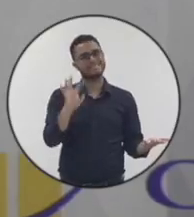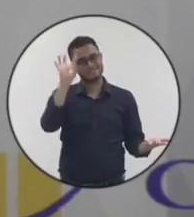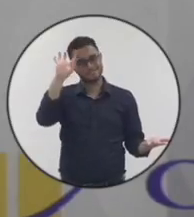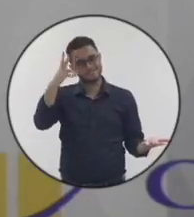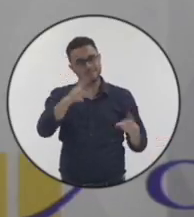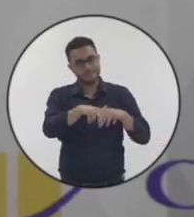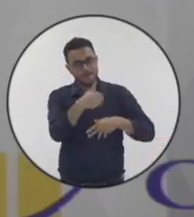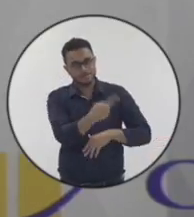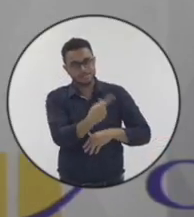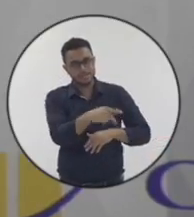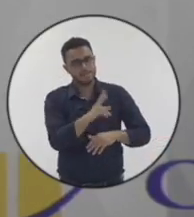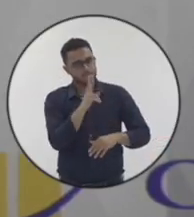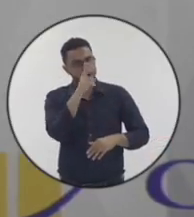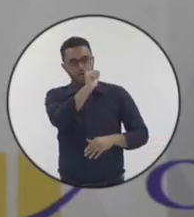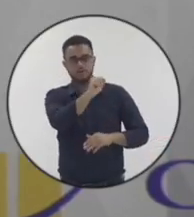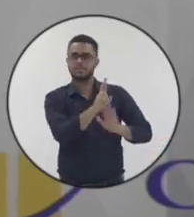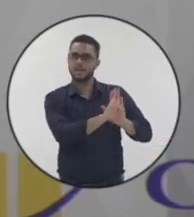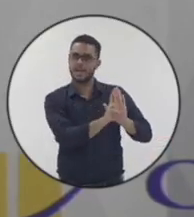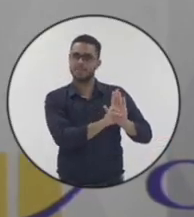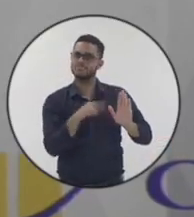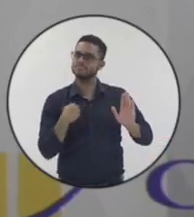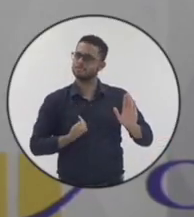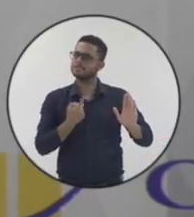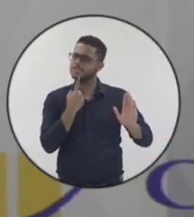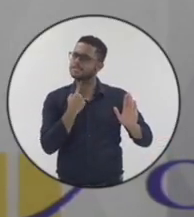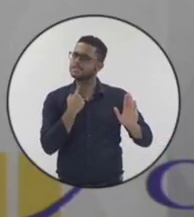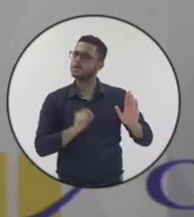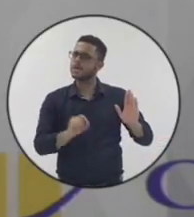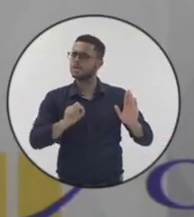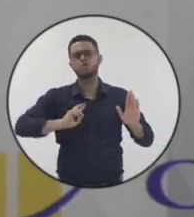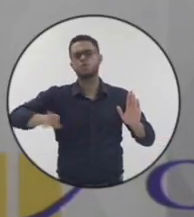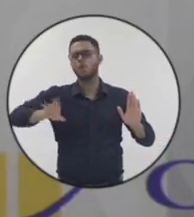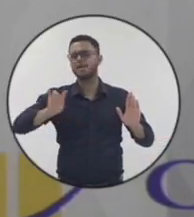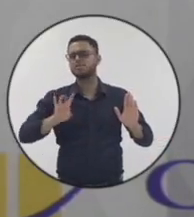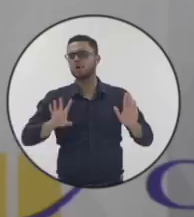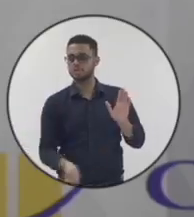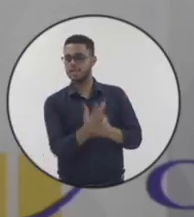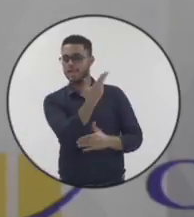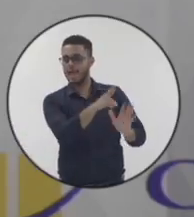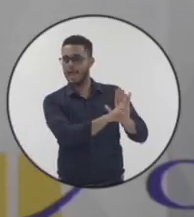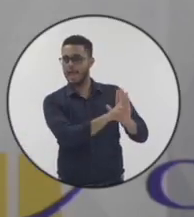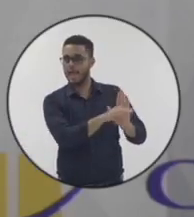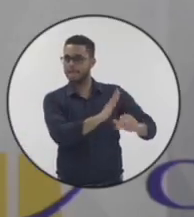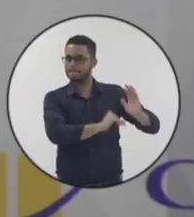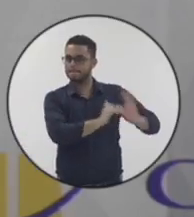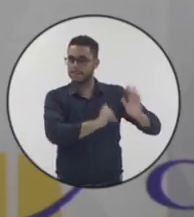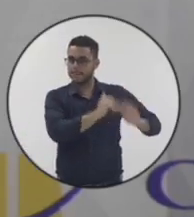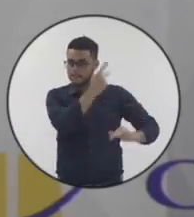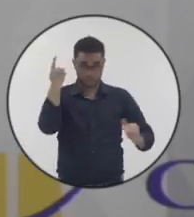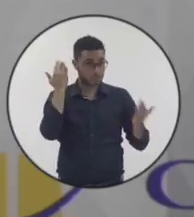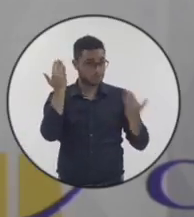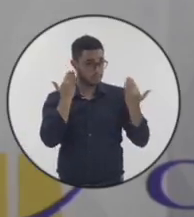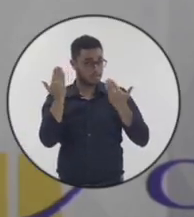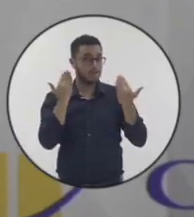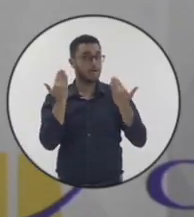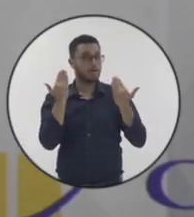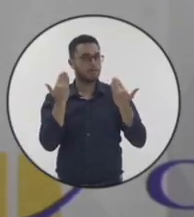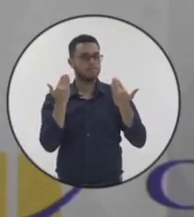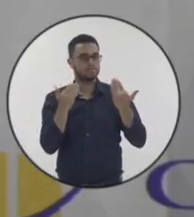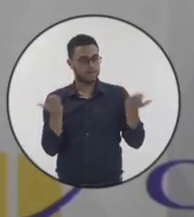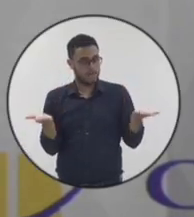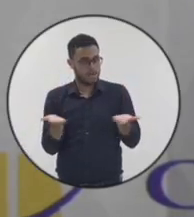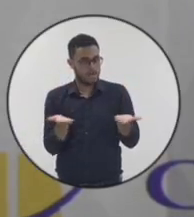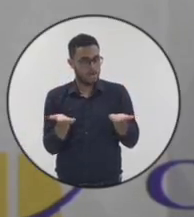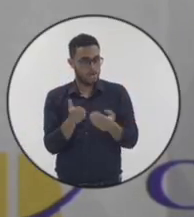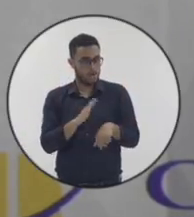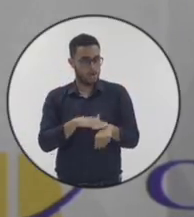força normativa, nós esperamos que ela não somente regulamente a prática profissional de psicólogas e psicólogos, nesse